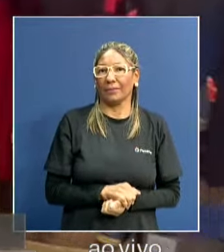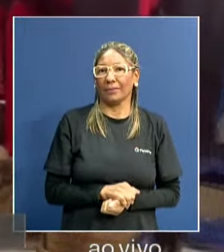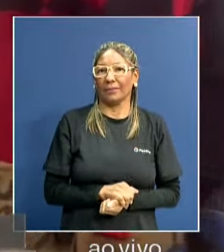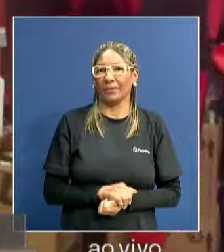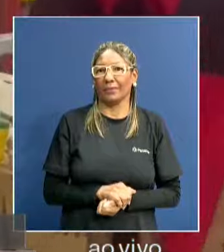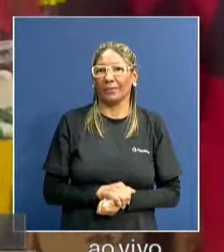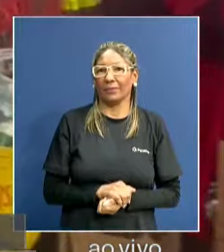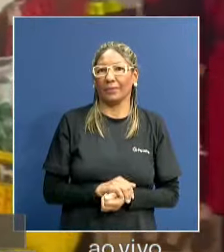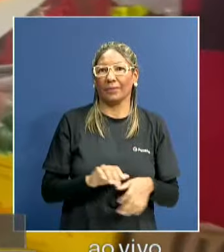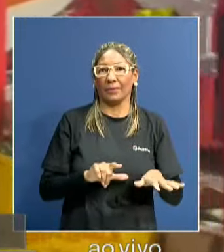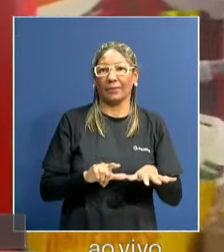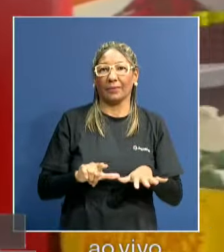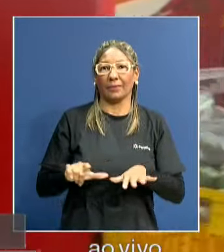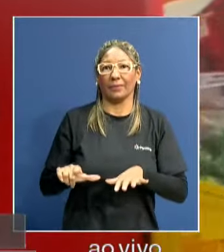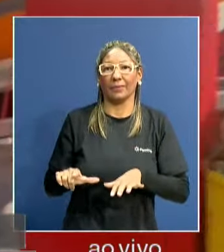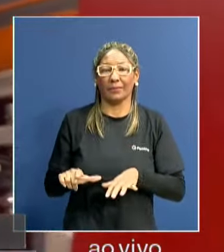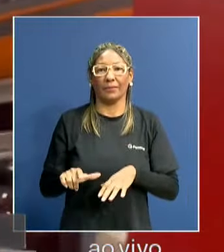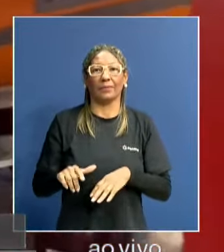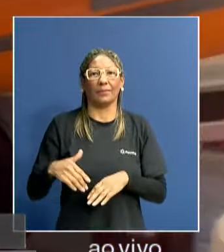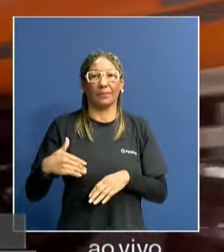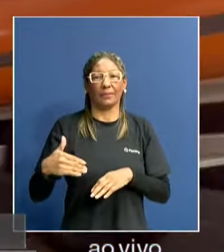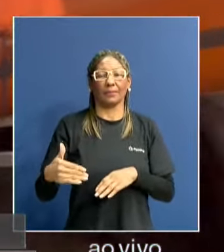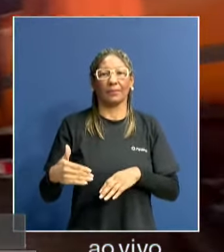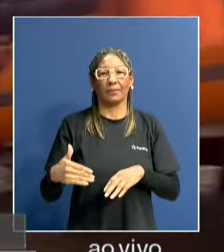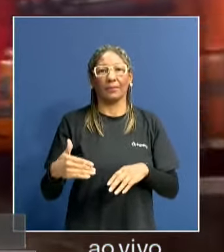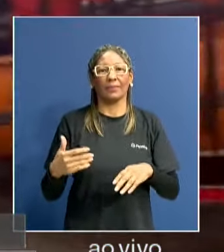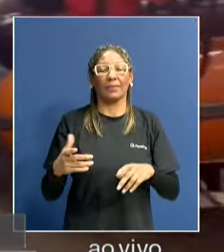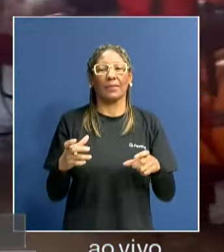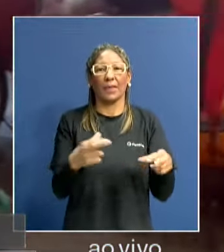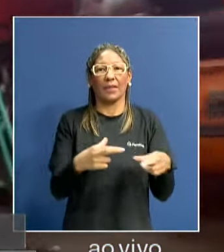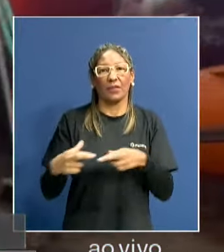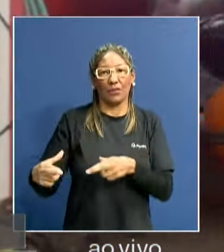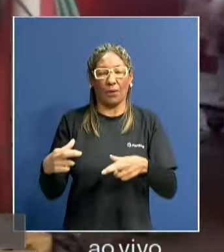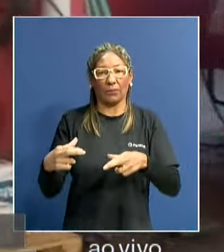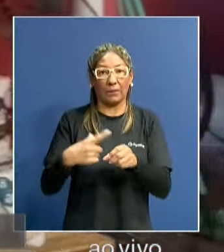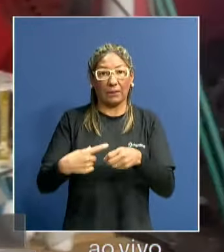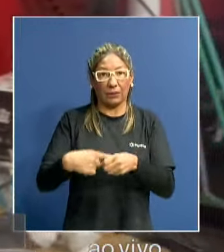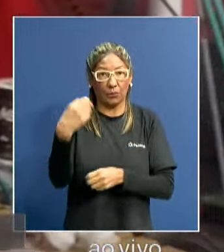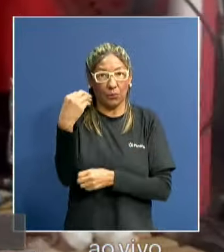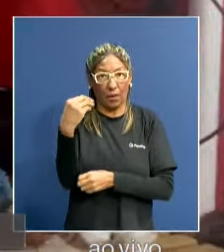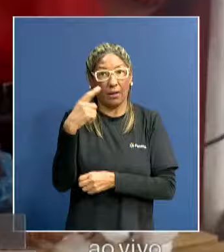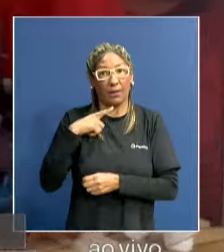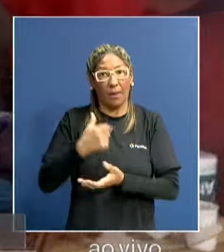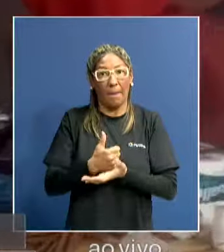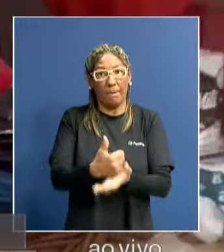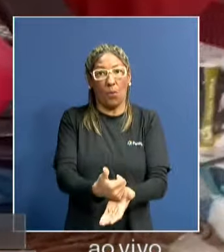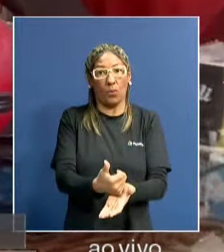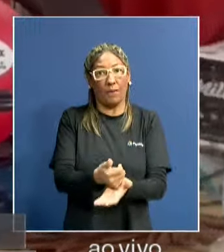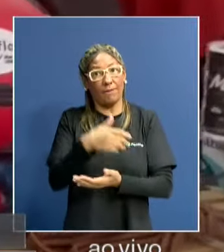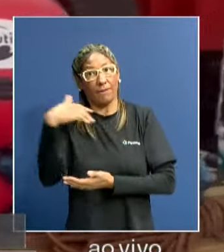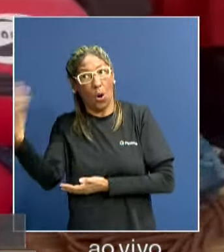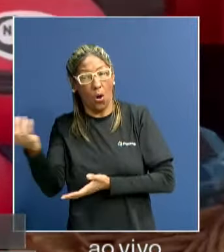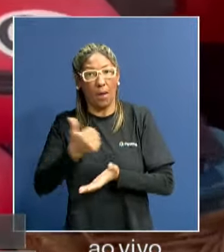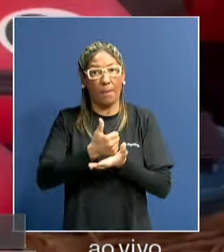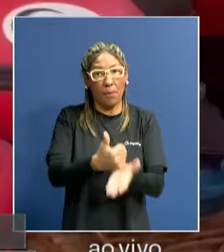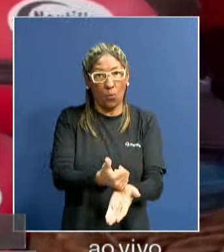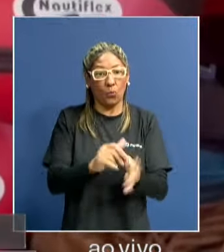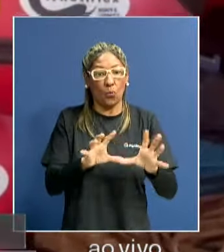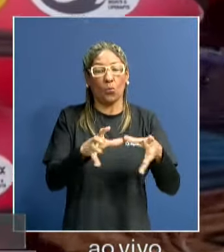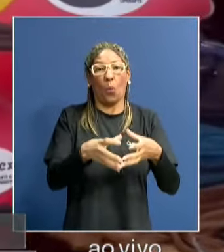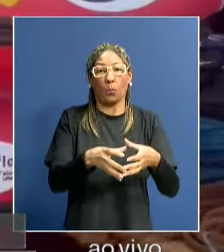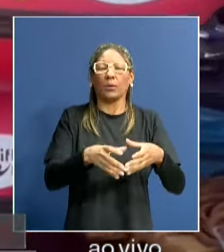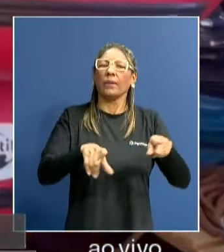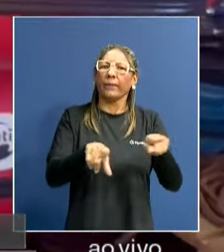desafios impostos pelas enchentes no município da região metropolitana, houve apoio externo, tanto em pessoal